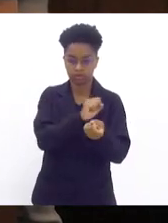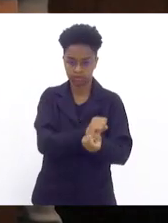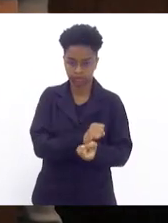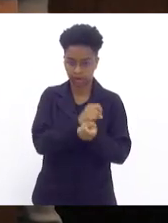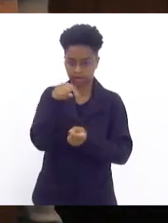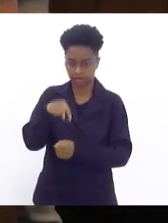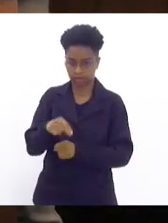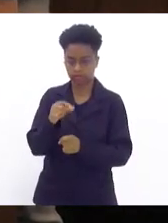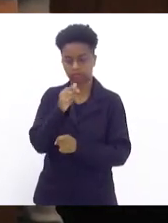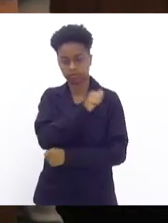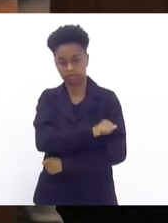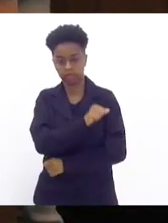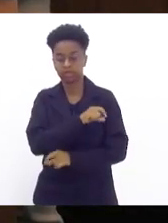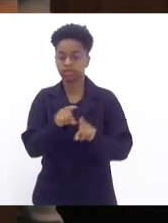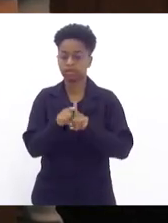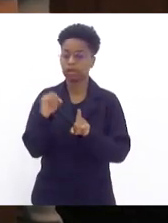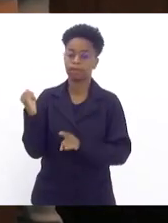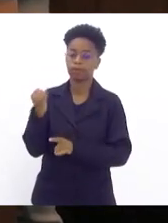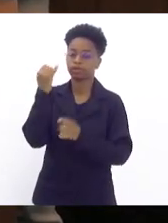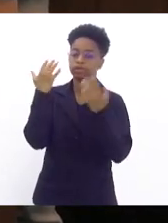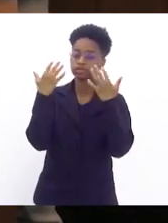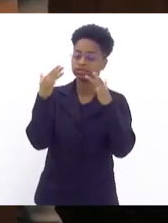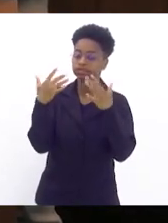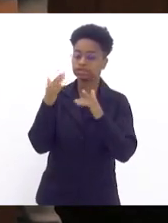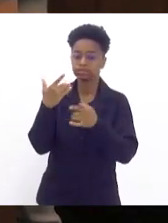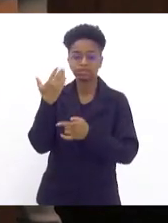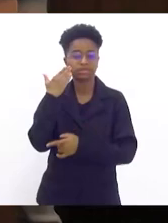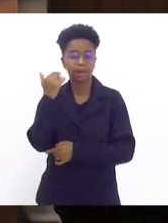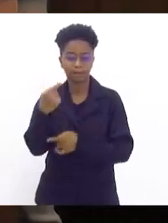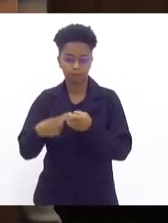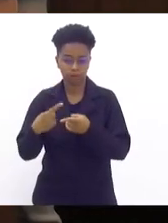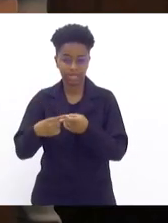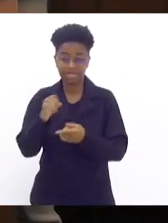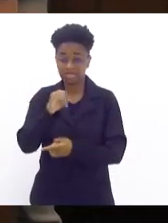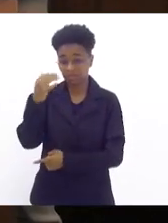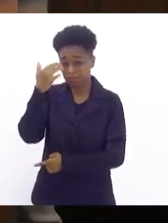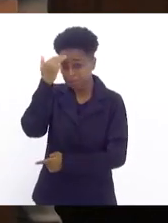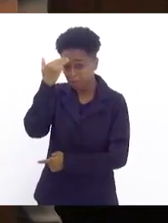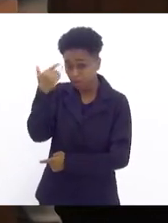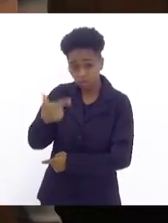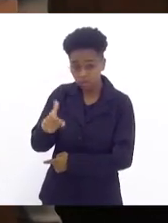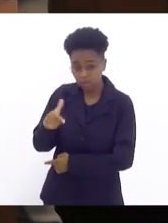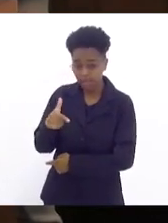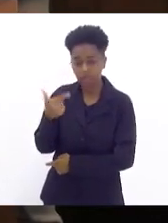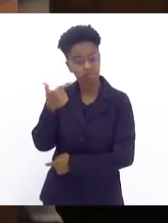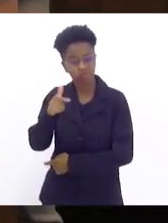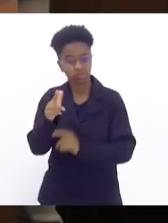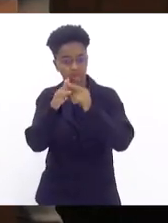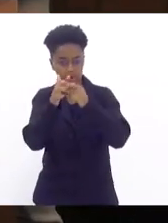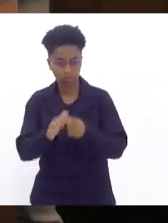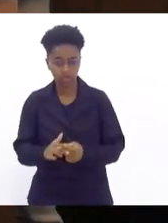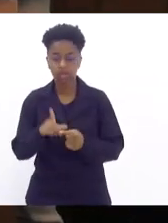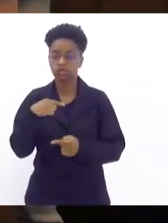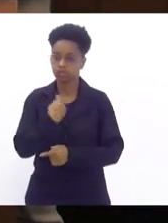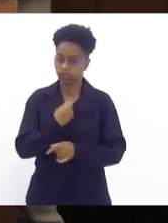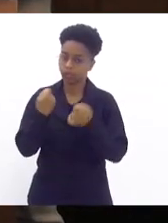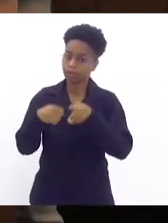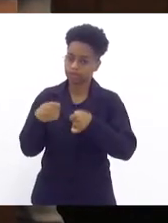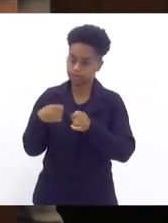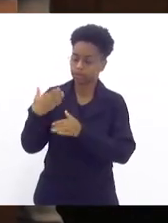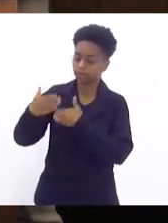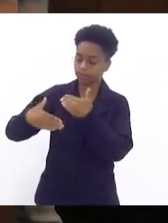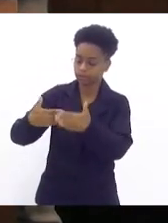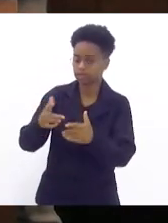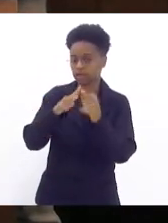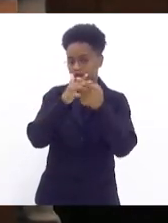lembrar e Celebrar sabe porque esse é o presidente quando não há memória não há reparação a gente precisa de processos